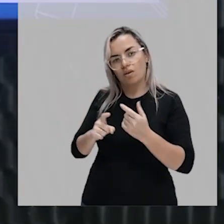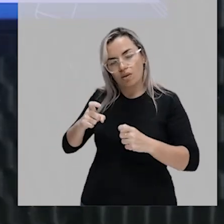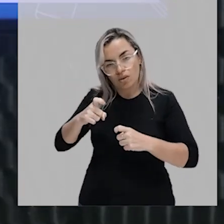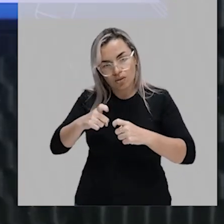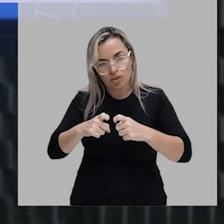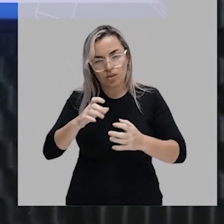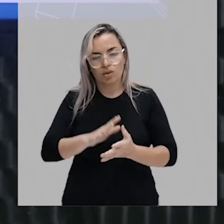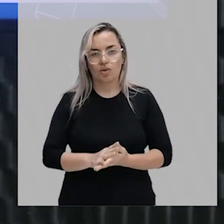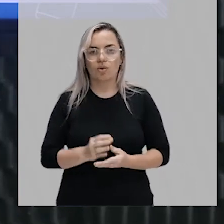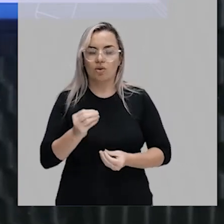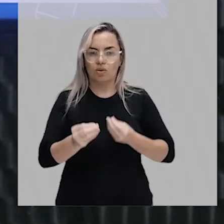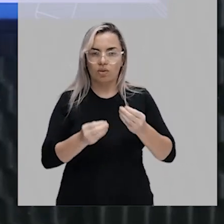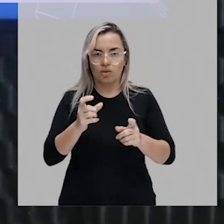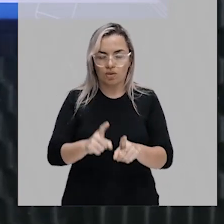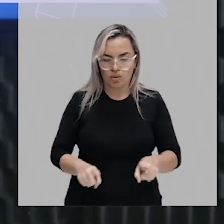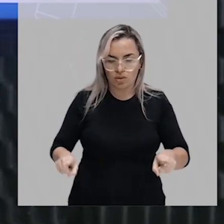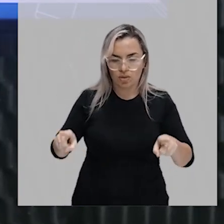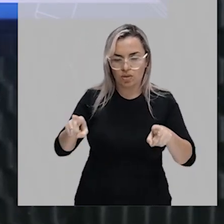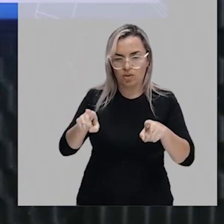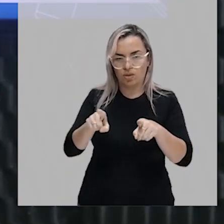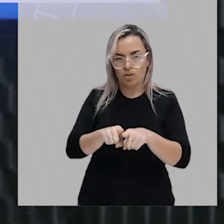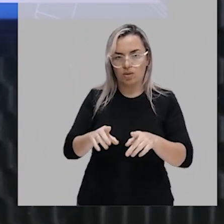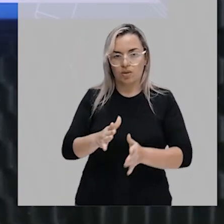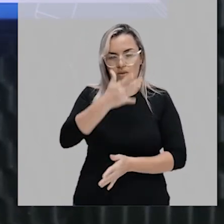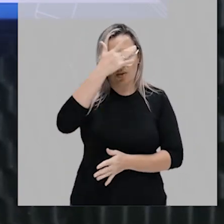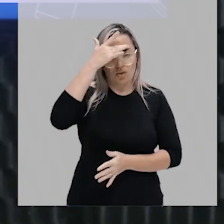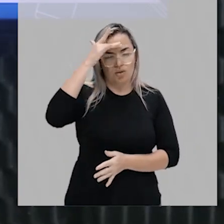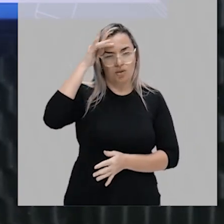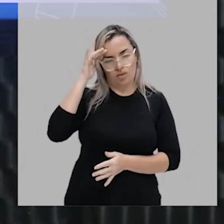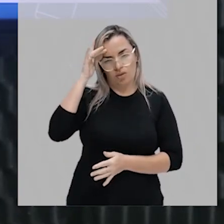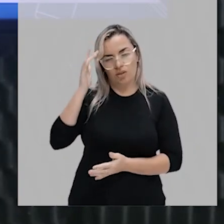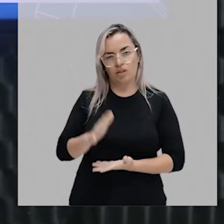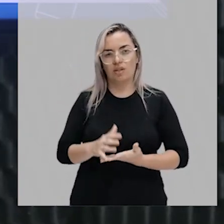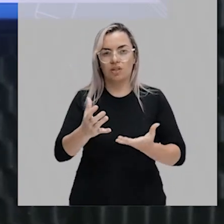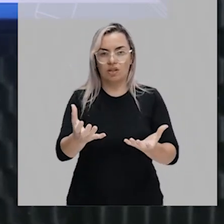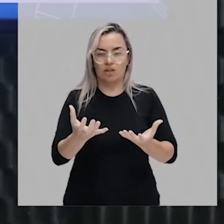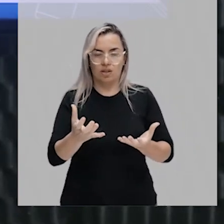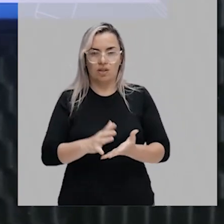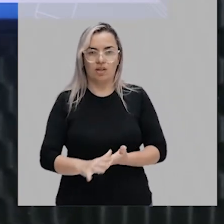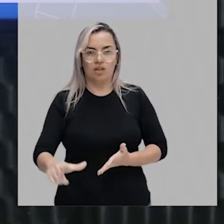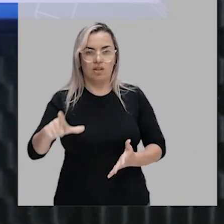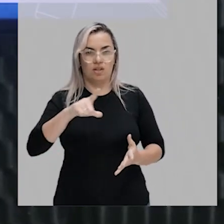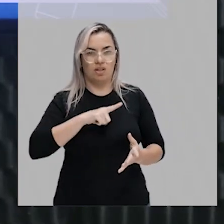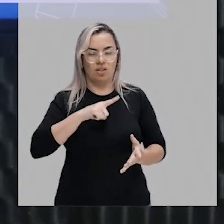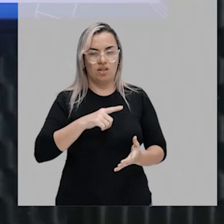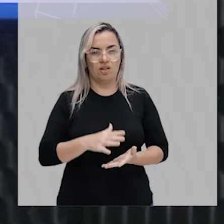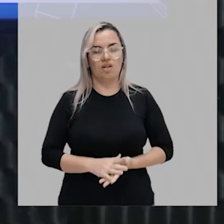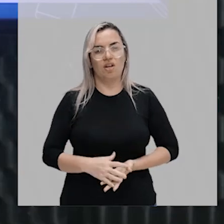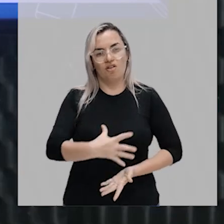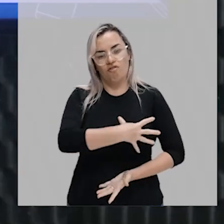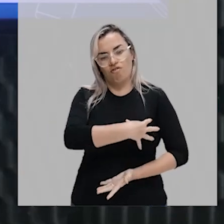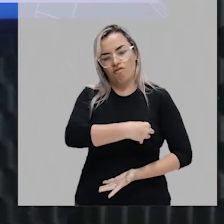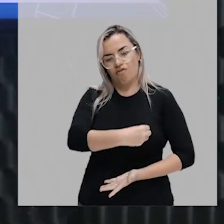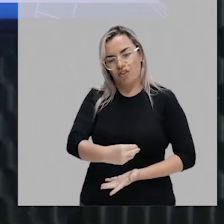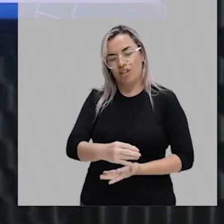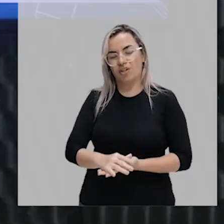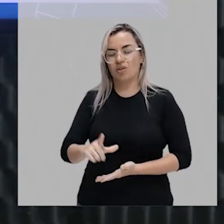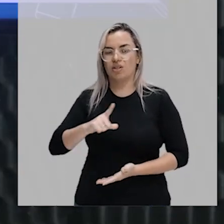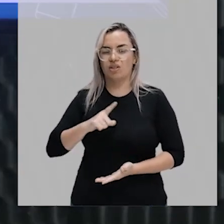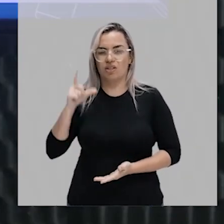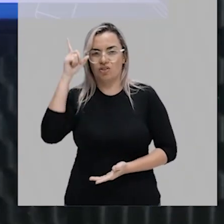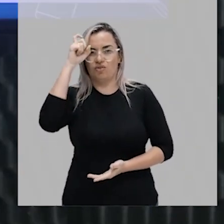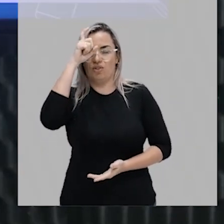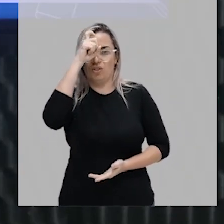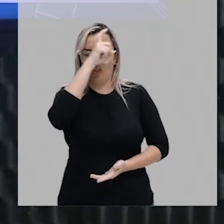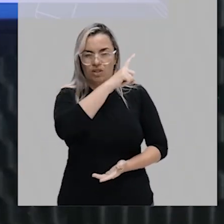idade já avançada, ela quer ter filho e tem dificuldade. Então, esse conhecimento aqui é muito importante para a